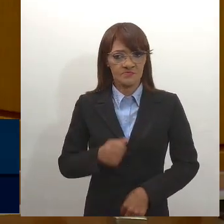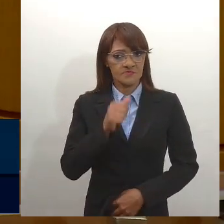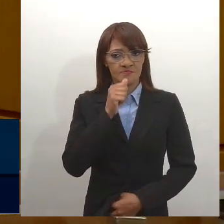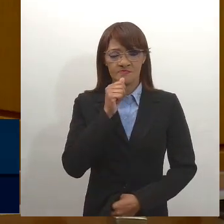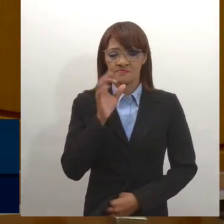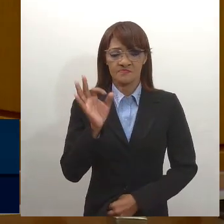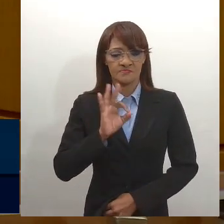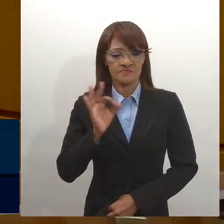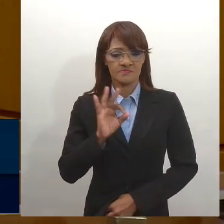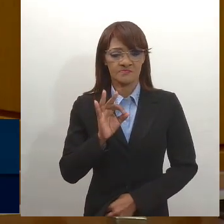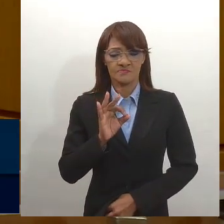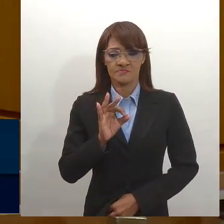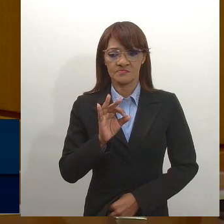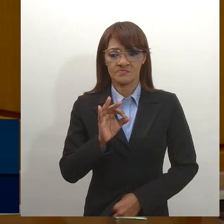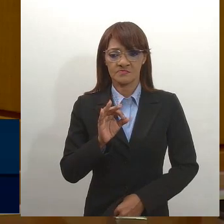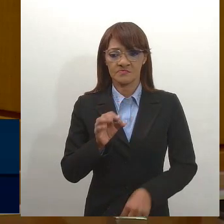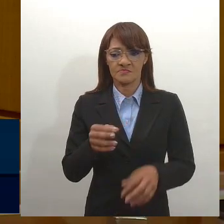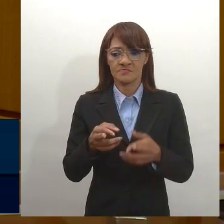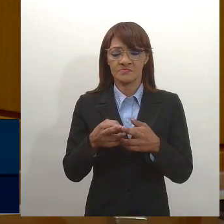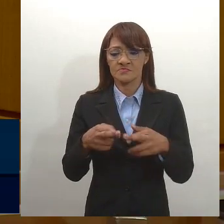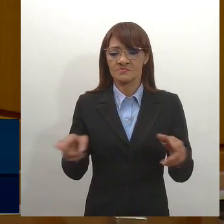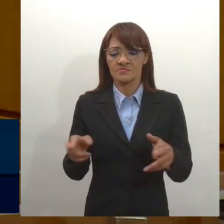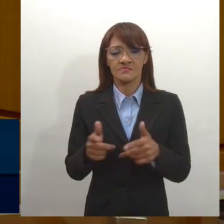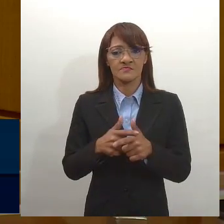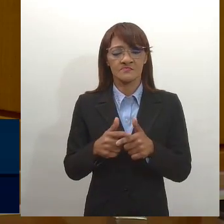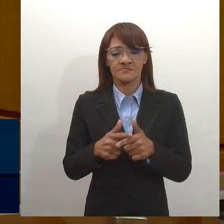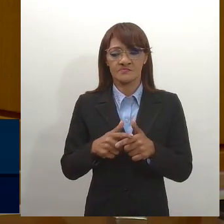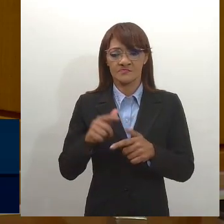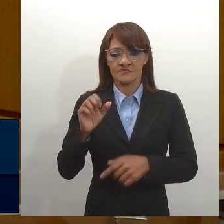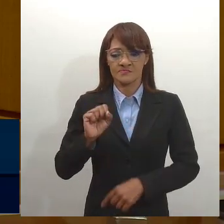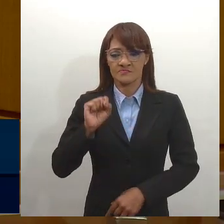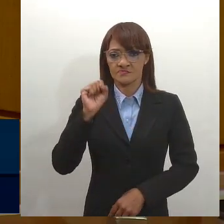tão grave como esse. Mais